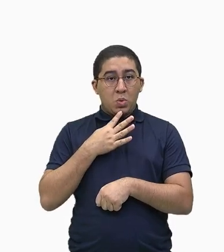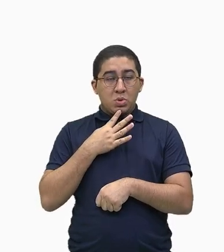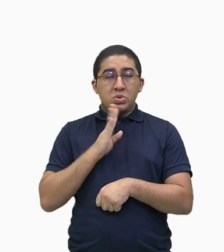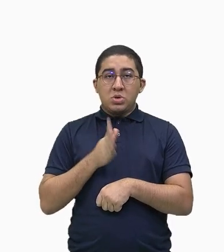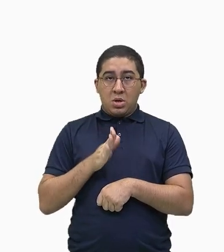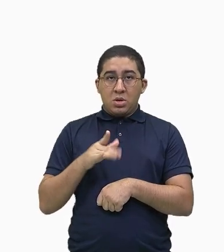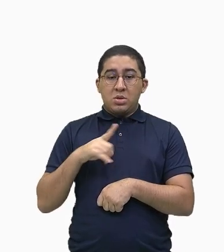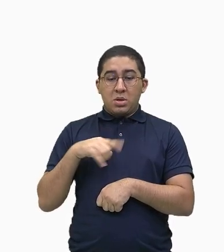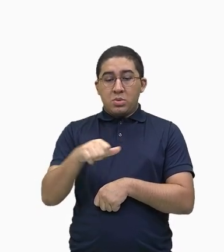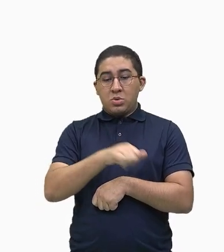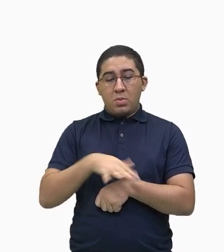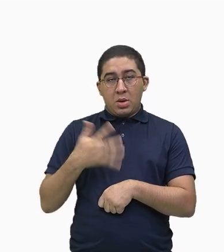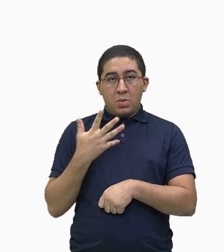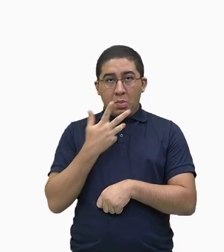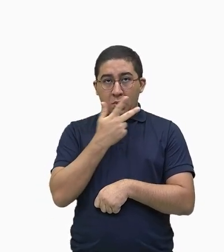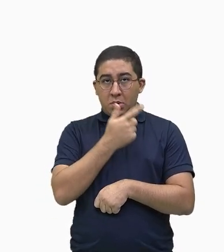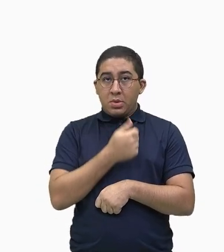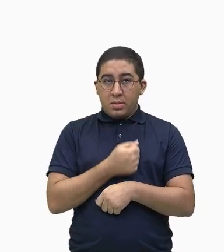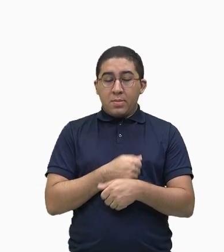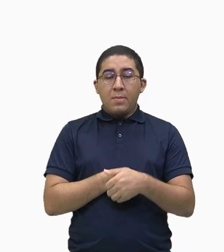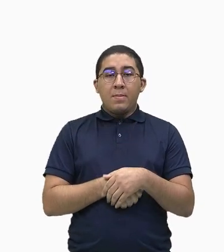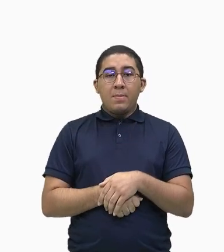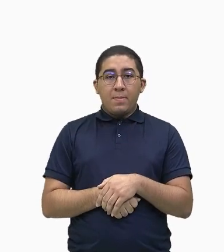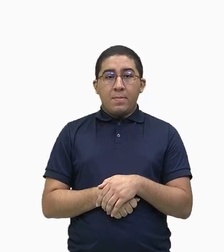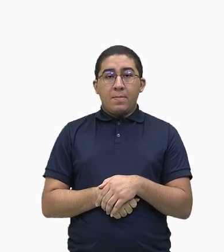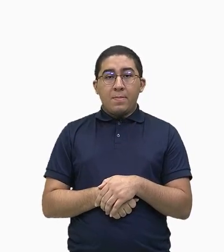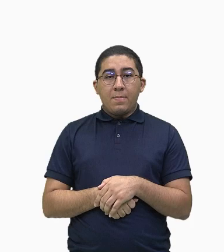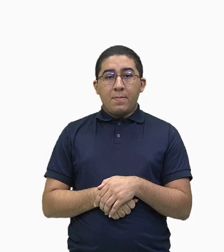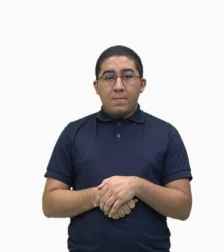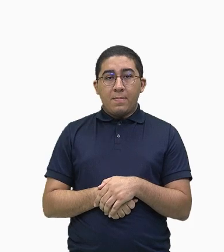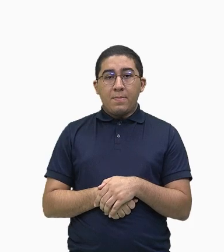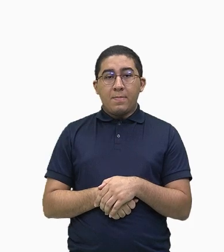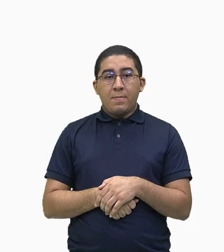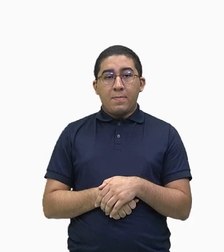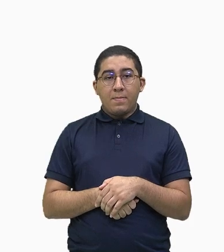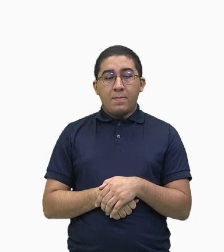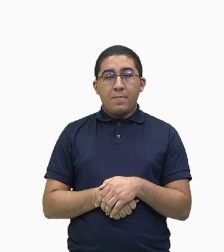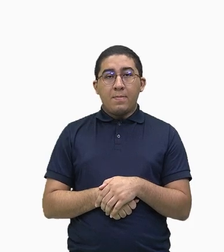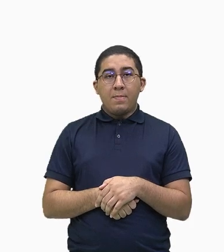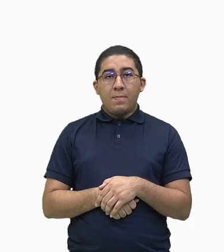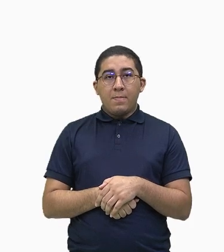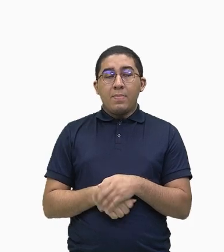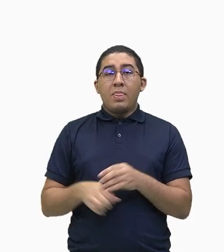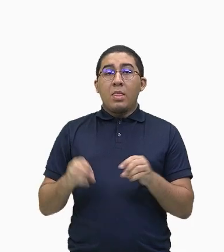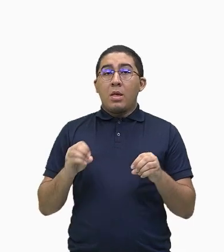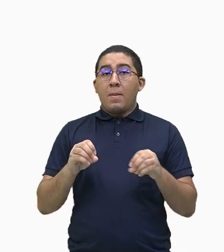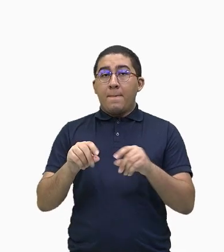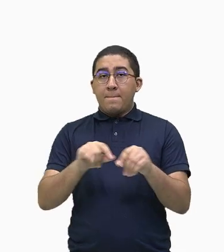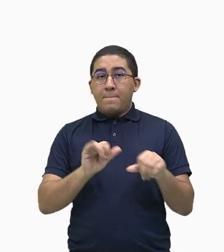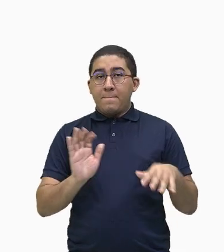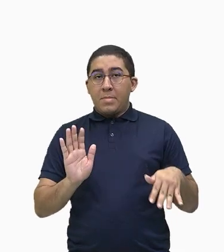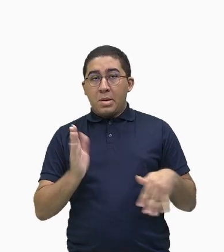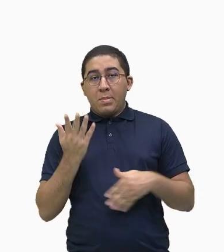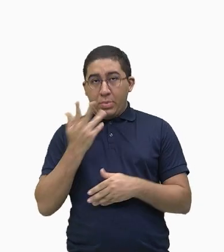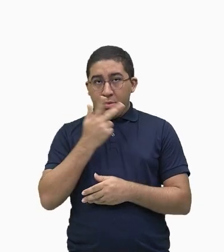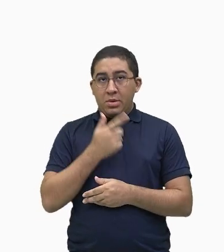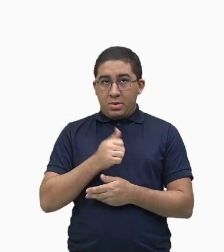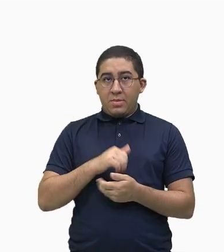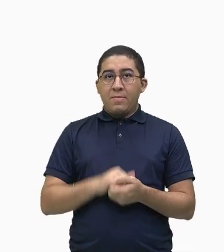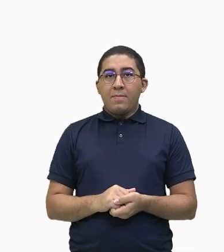tem paisagens exuberantes, onde se formam praias muito bonitas, né? Espero